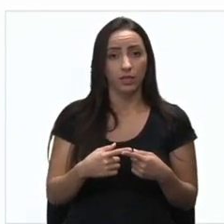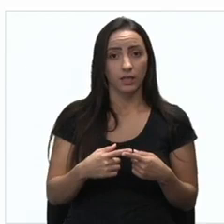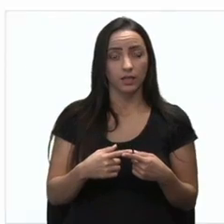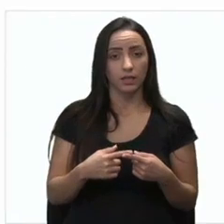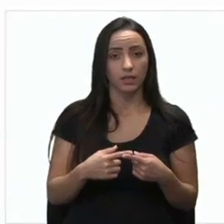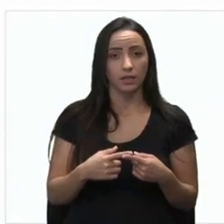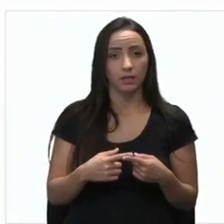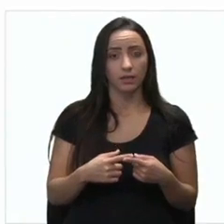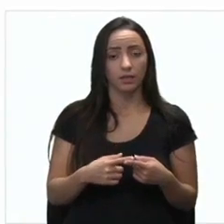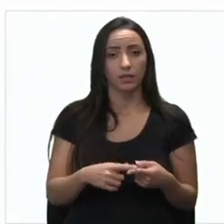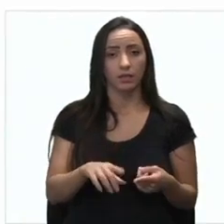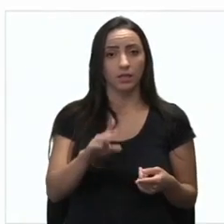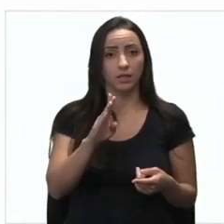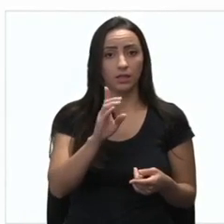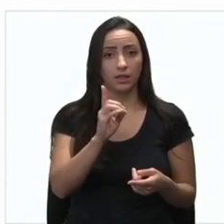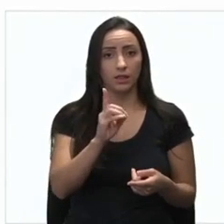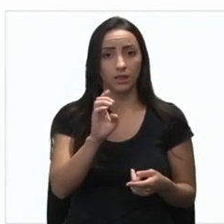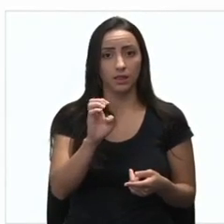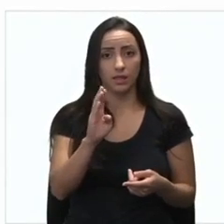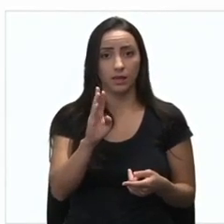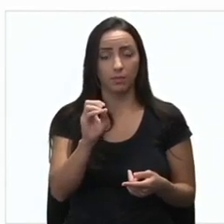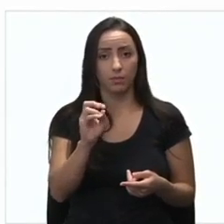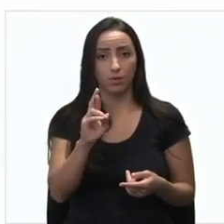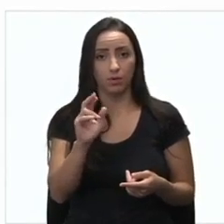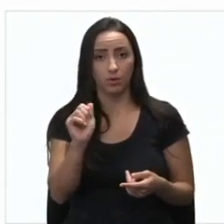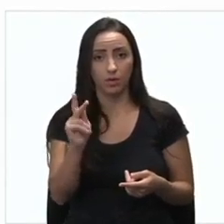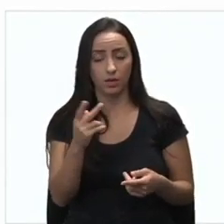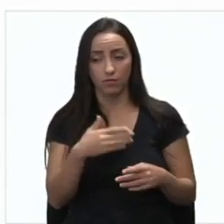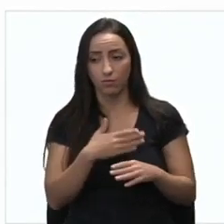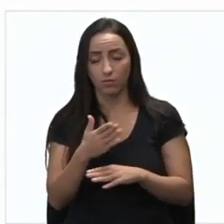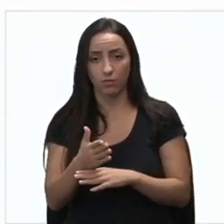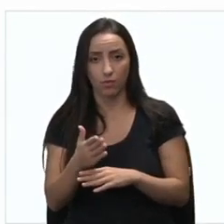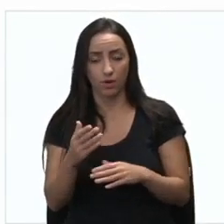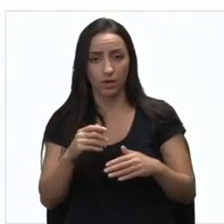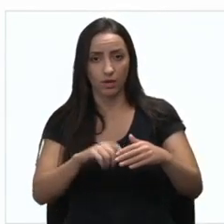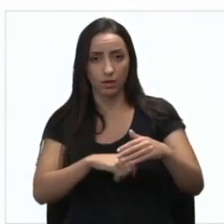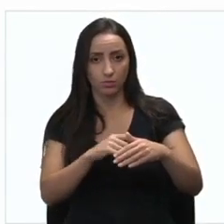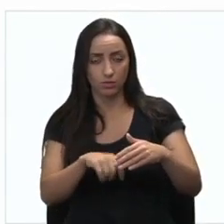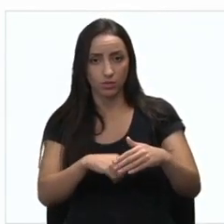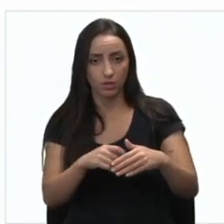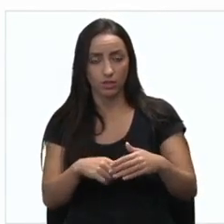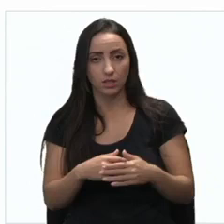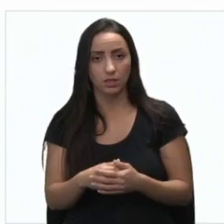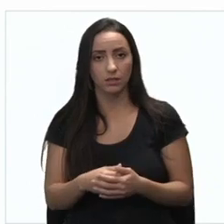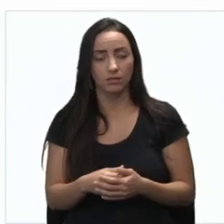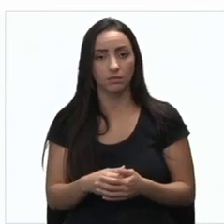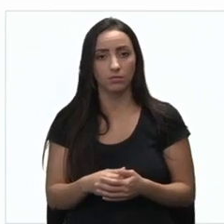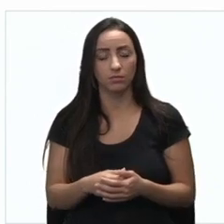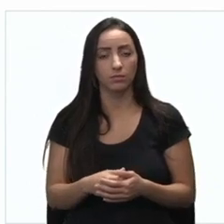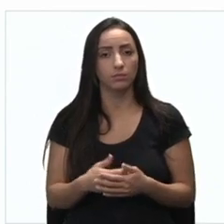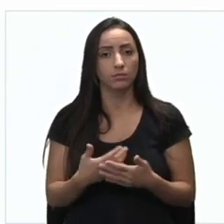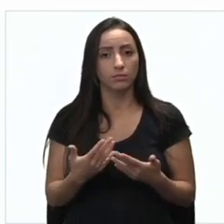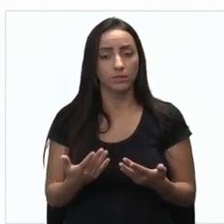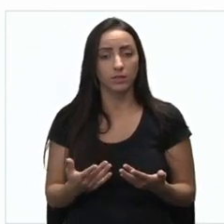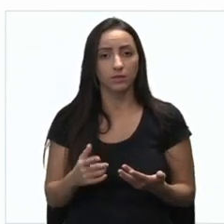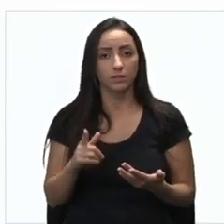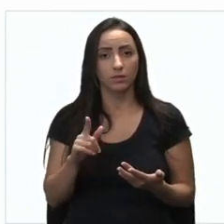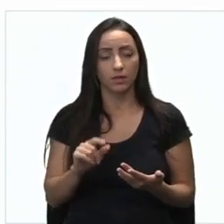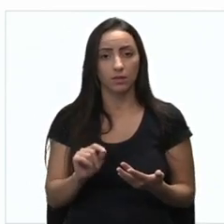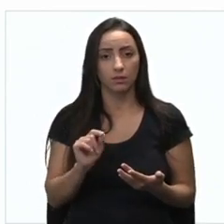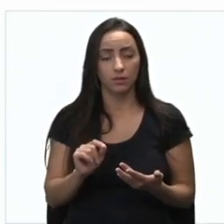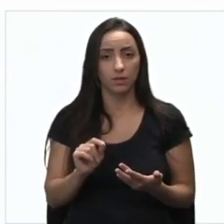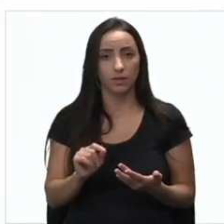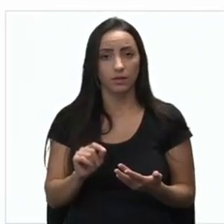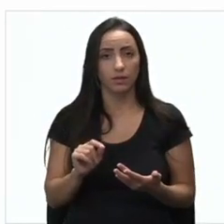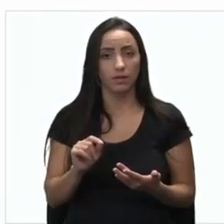de si no trabalho, que é essa ânsia de mostrar resultado. Então, o uso de si foi proposto também pelo